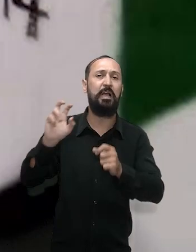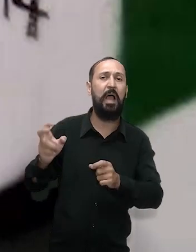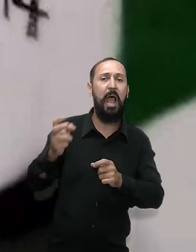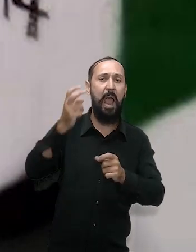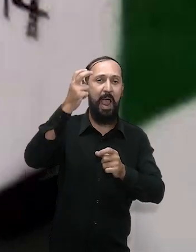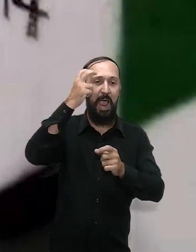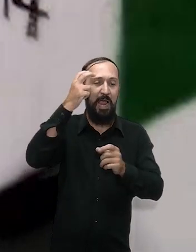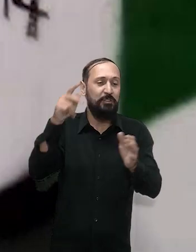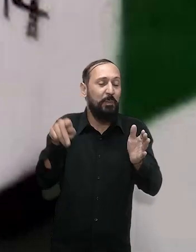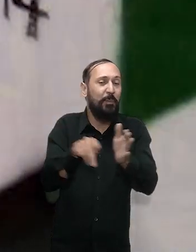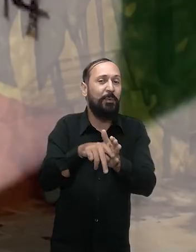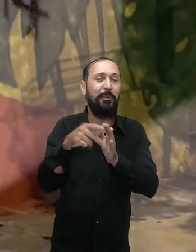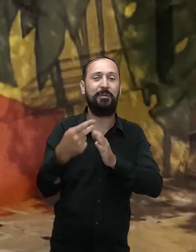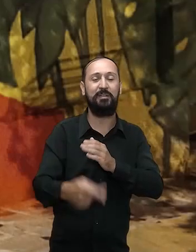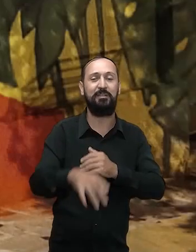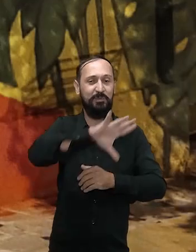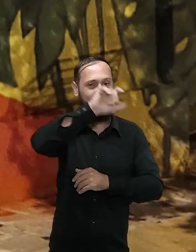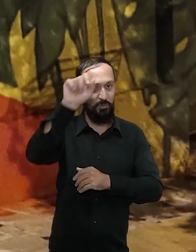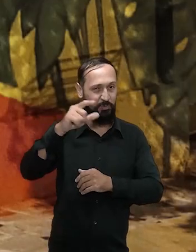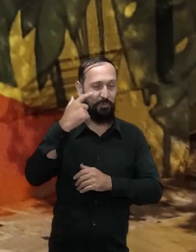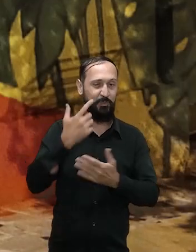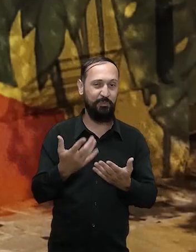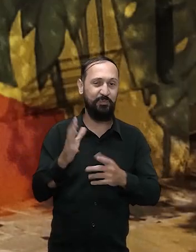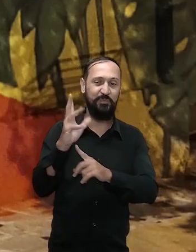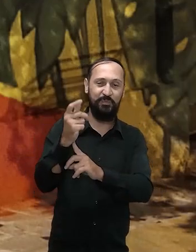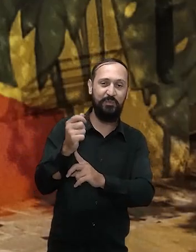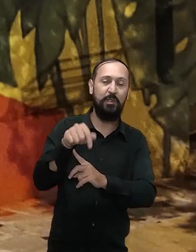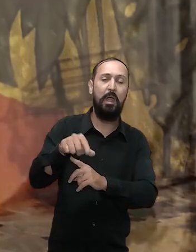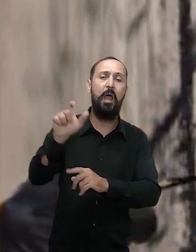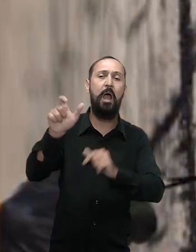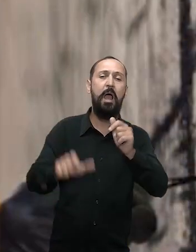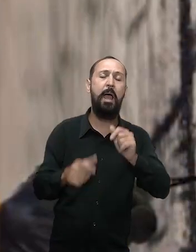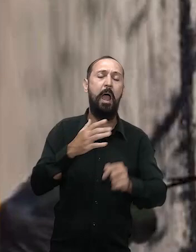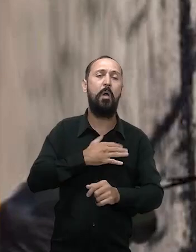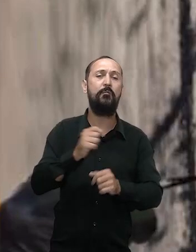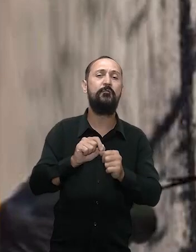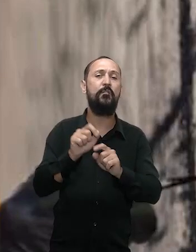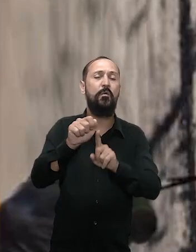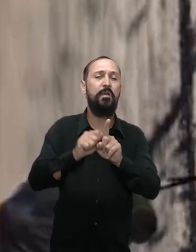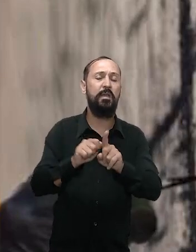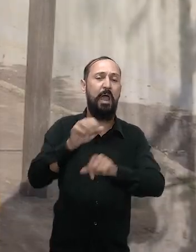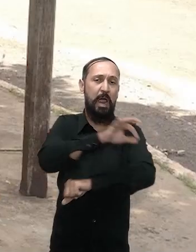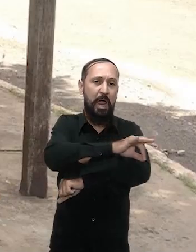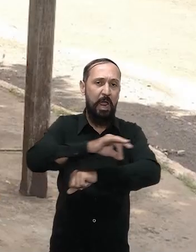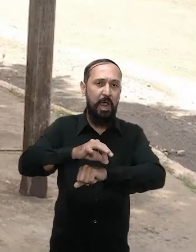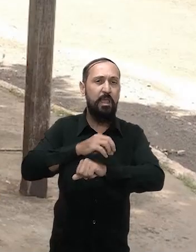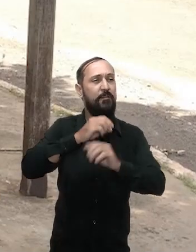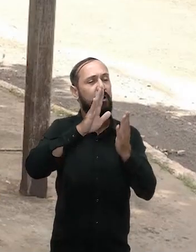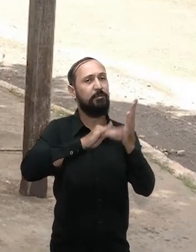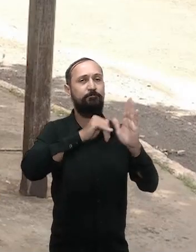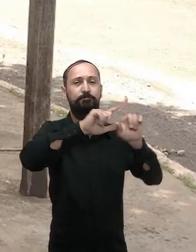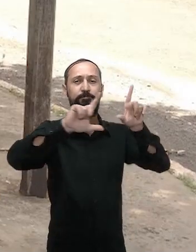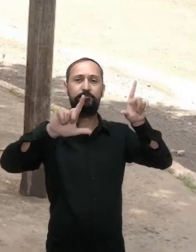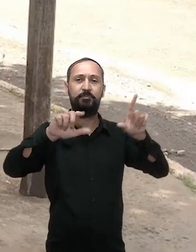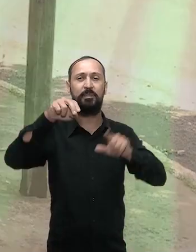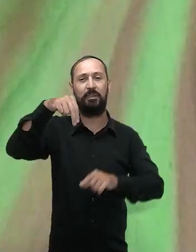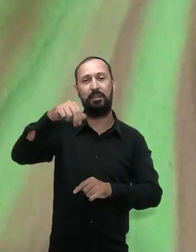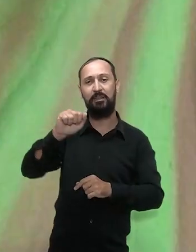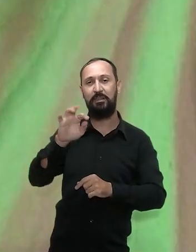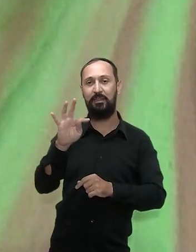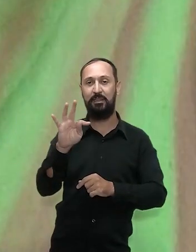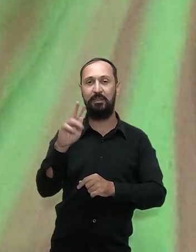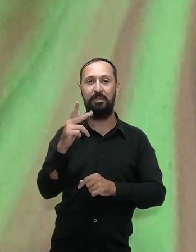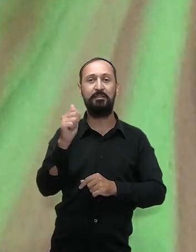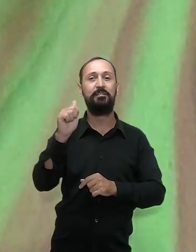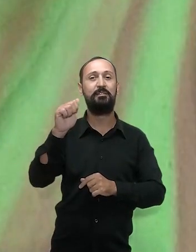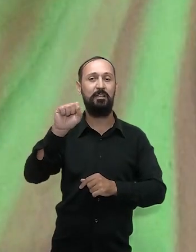valorizar a arte em Mato Grosso do Sul. Na edição de agosto, a artista homenageada foi a arquiteta e muralista